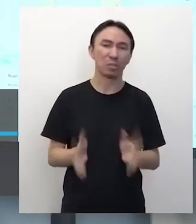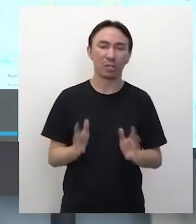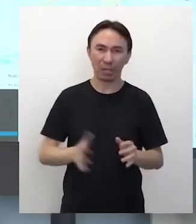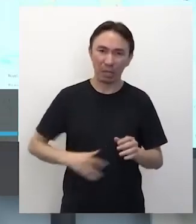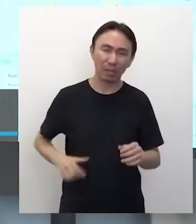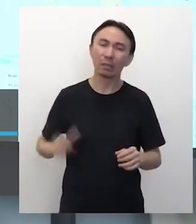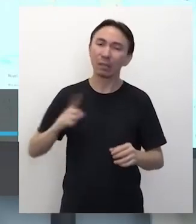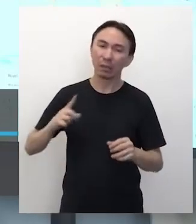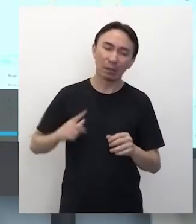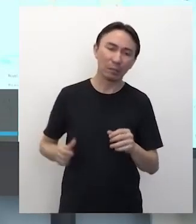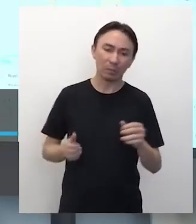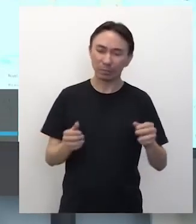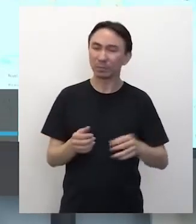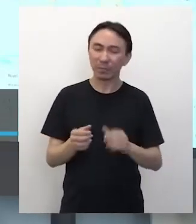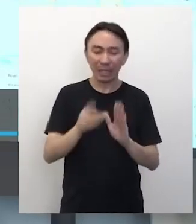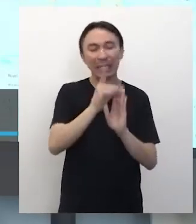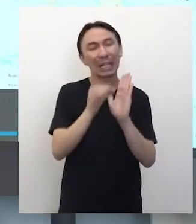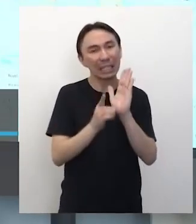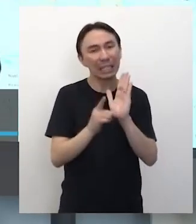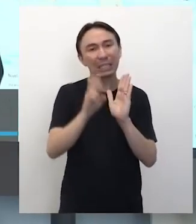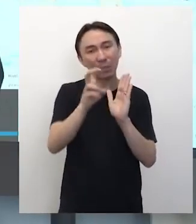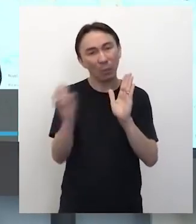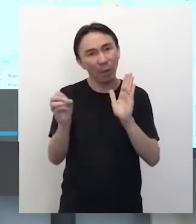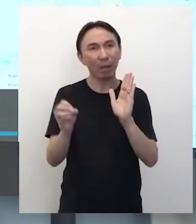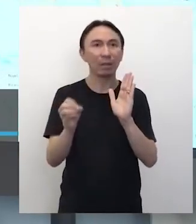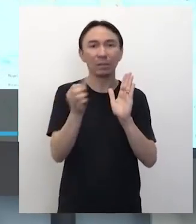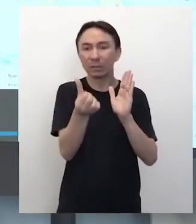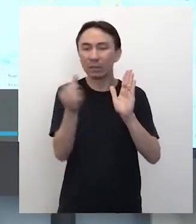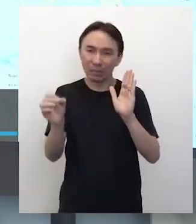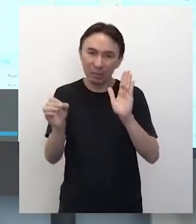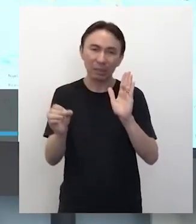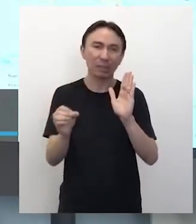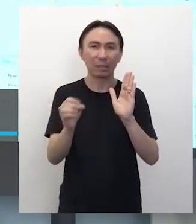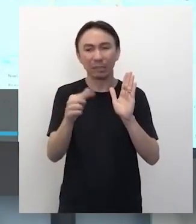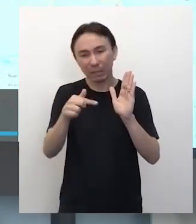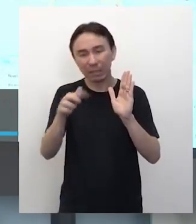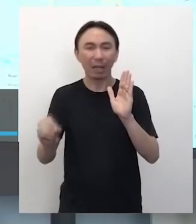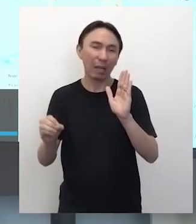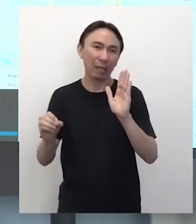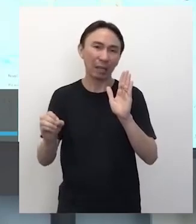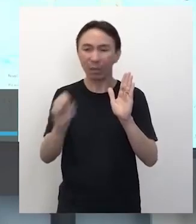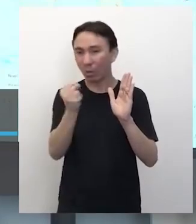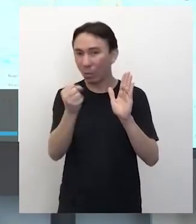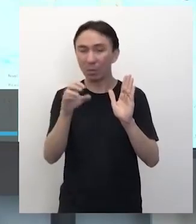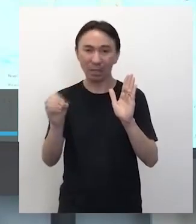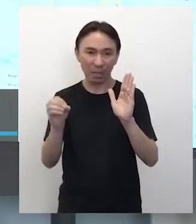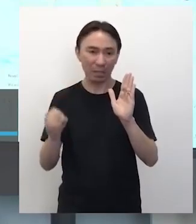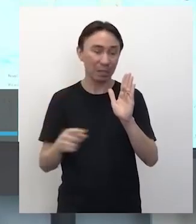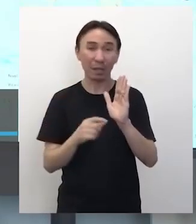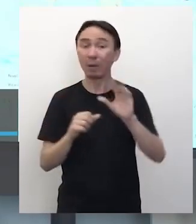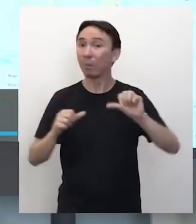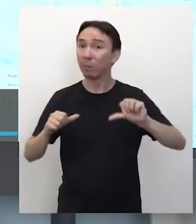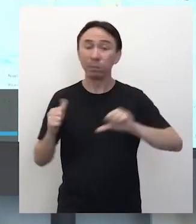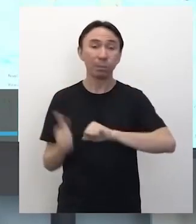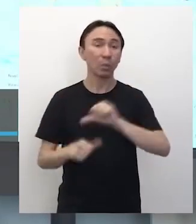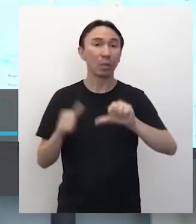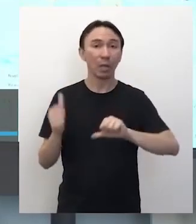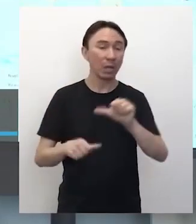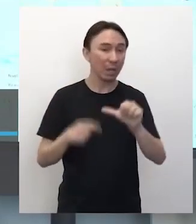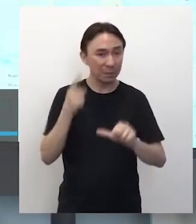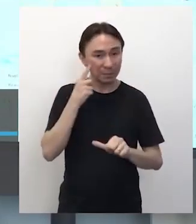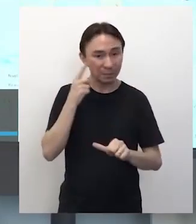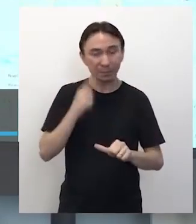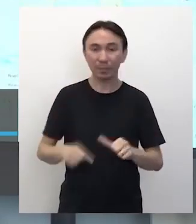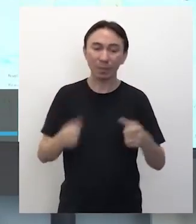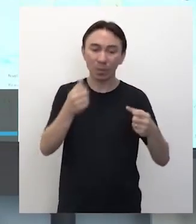50, na década de 60, e aí a partir da década de 70, década de 80, começa a mudar, né, essa questão de taxa